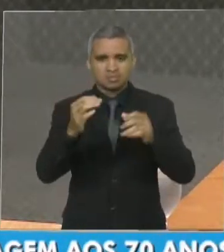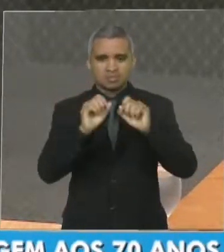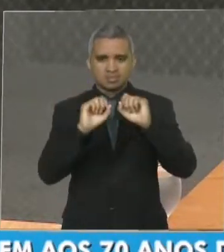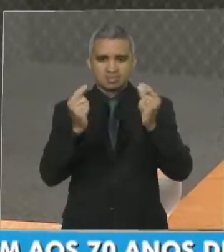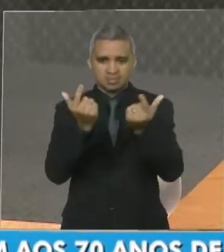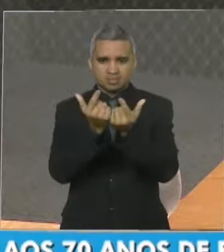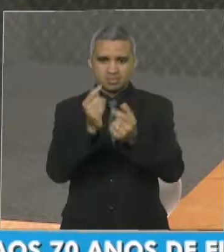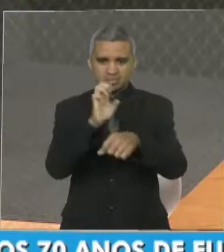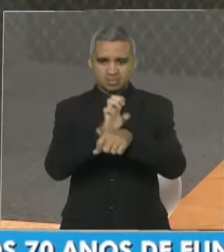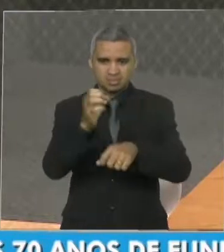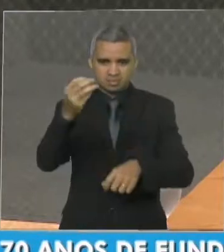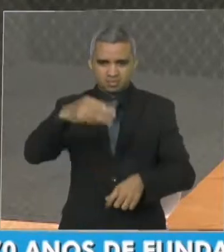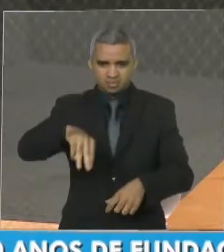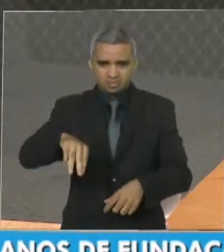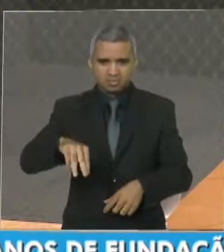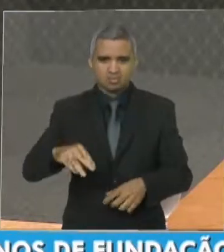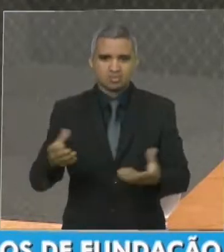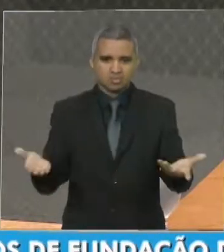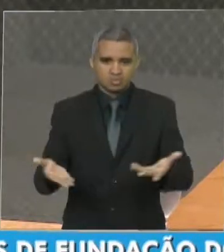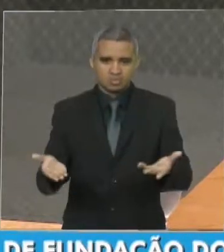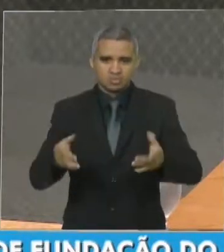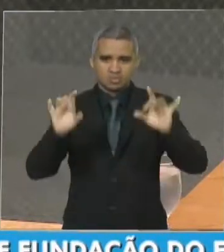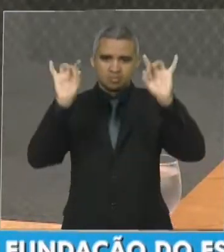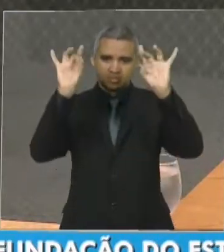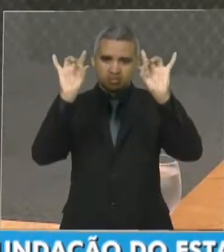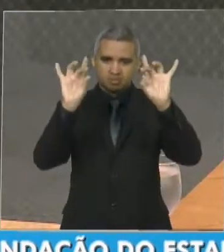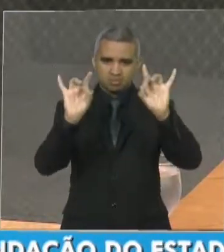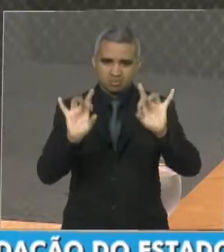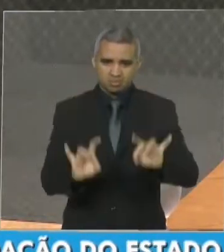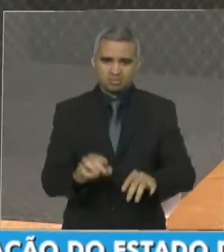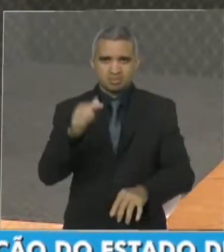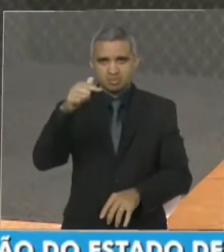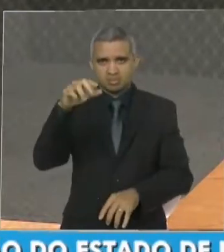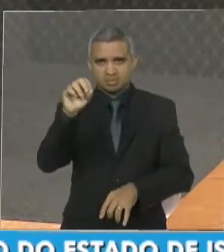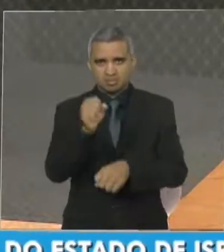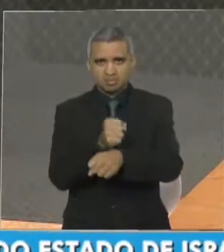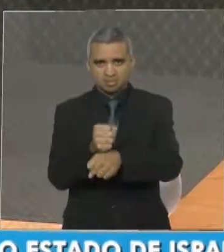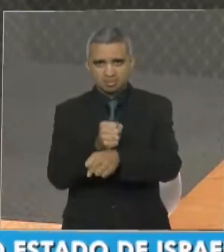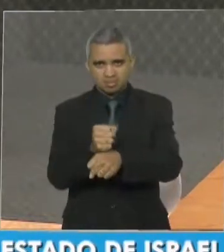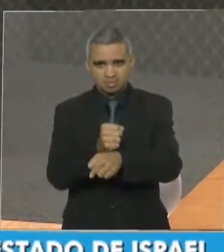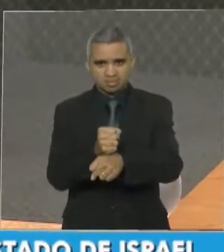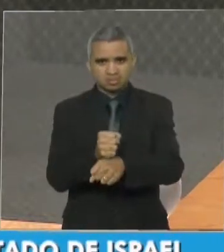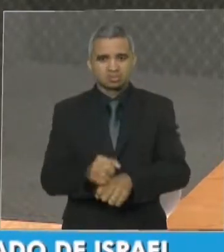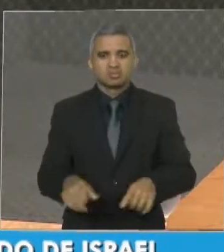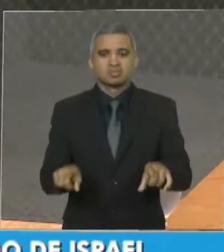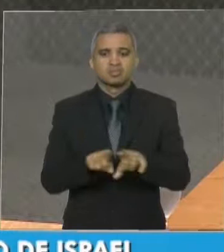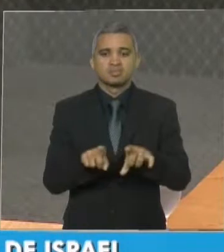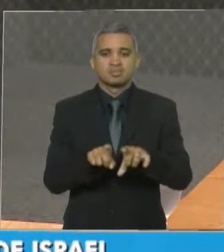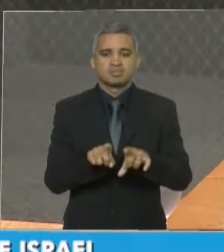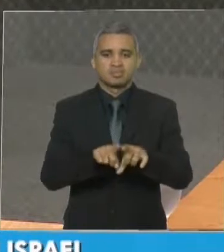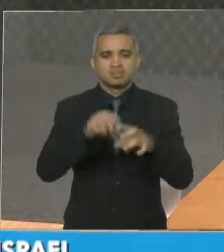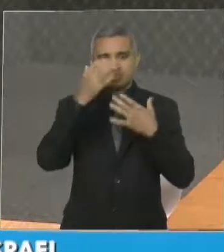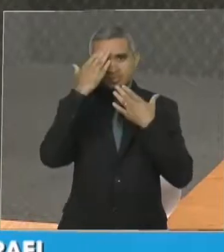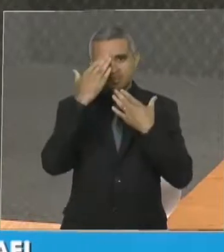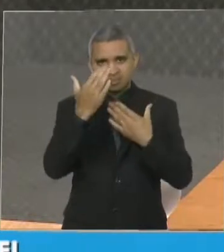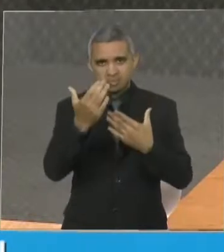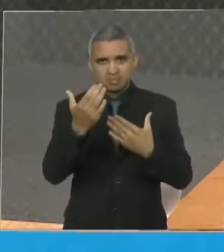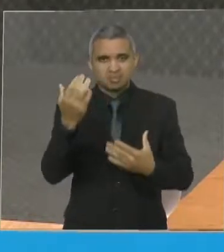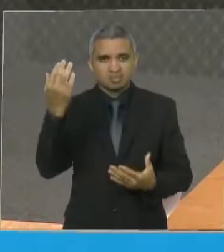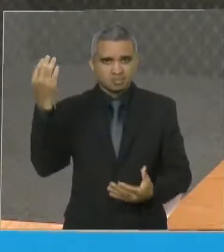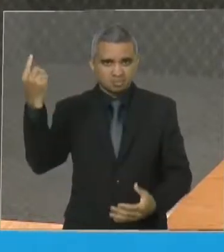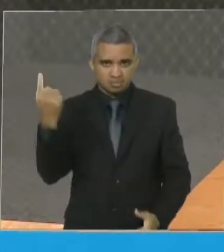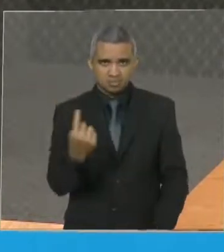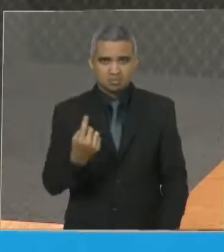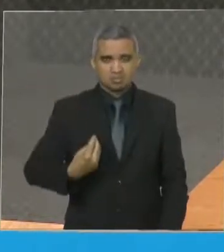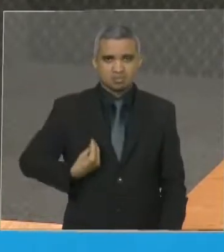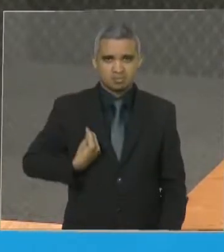fazendo essa solenidade de celebração dos 70 anos, e também agradecendo a presença do embaixador que tem feito do